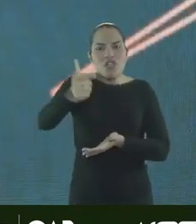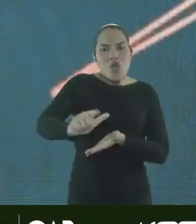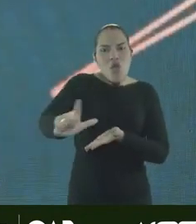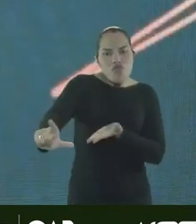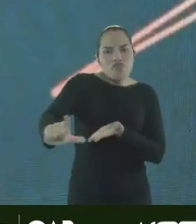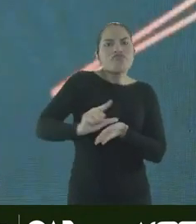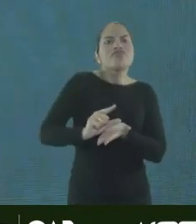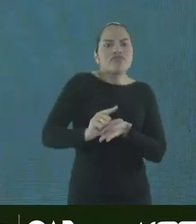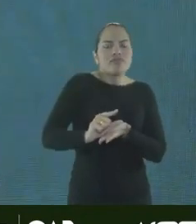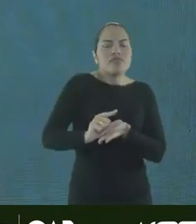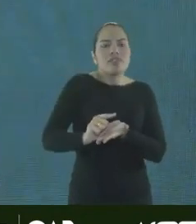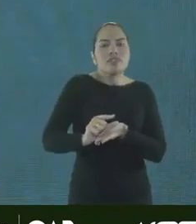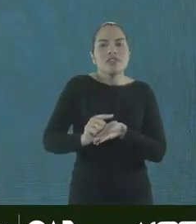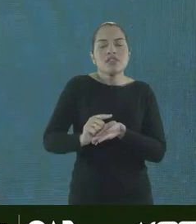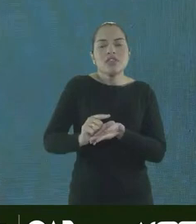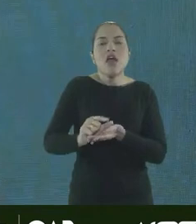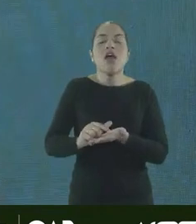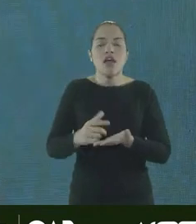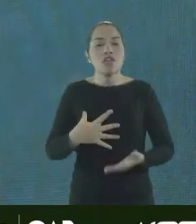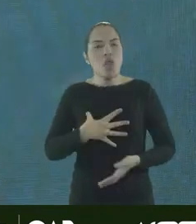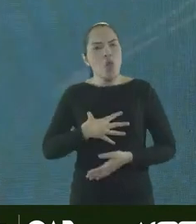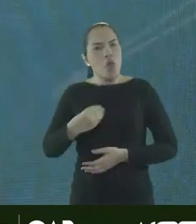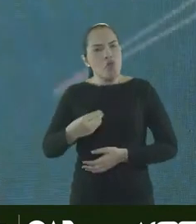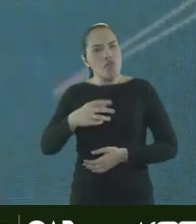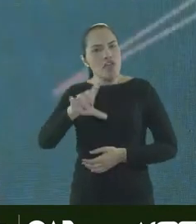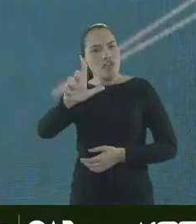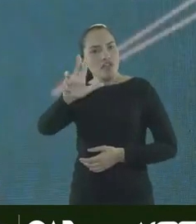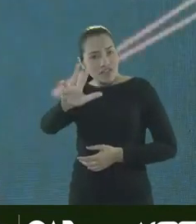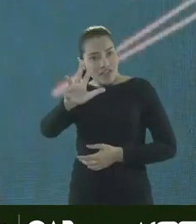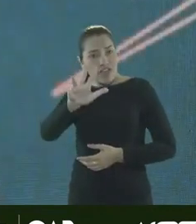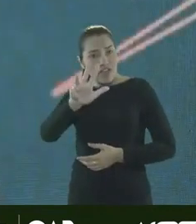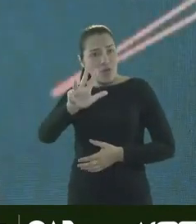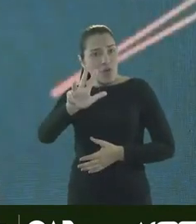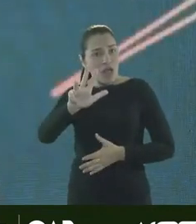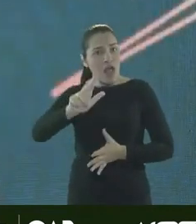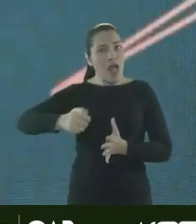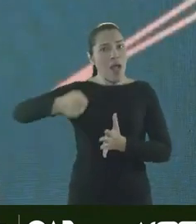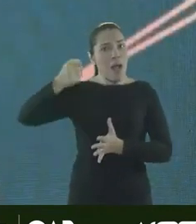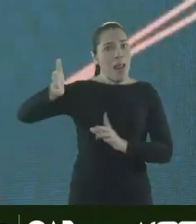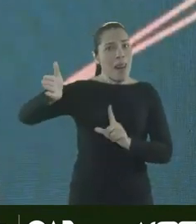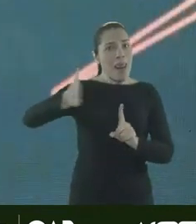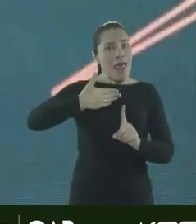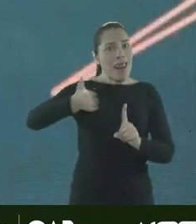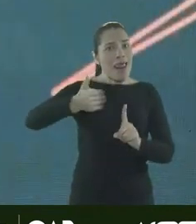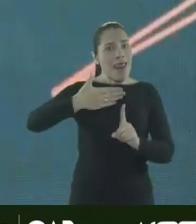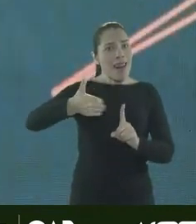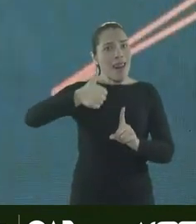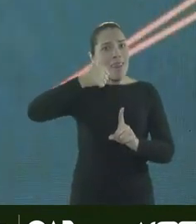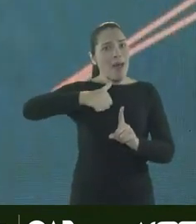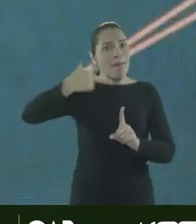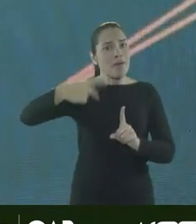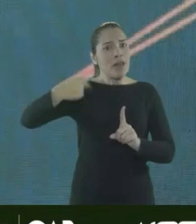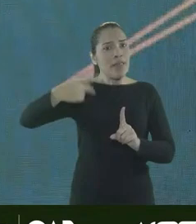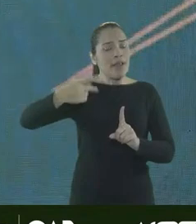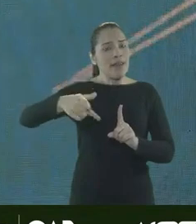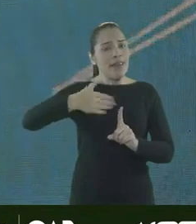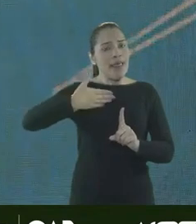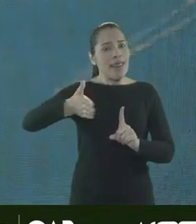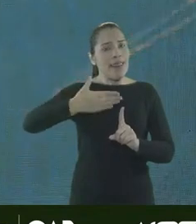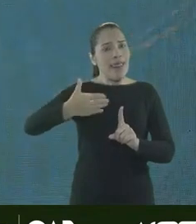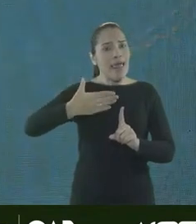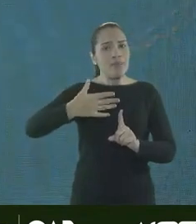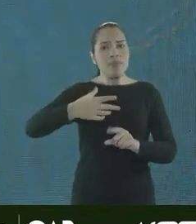Lula bateu na mulher também eu não vi ninguém nenhuma mulher do PT defender a esposa do filho de